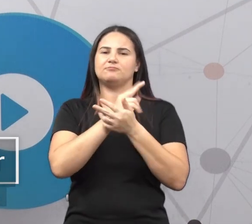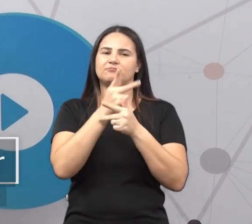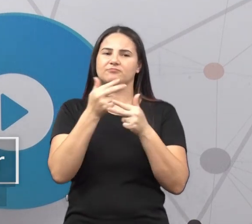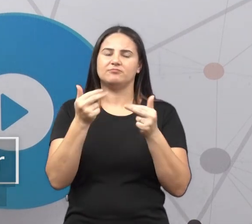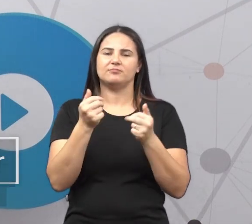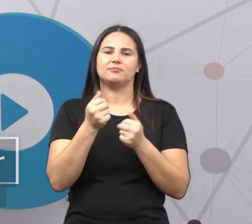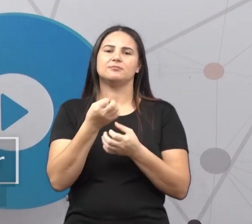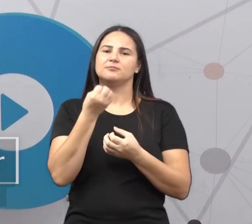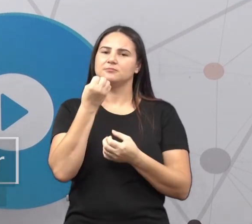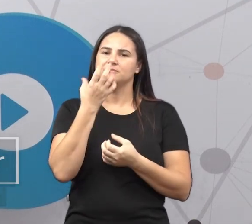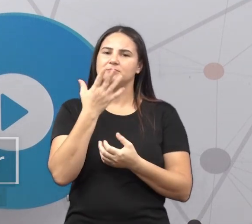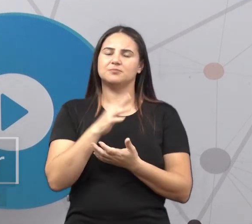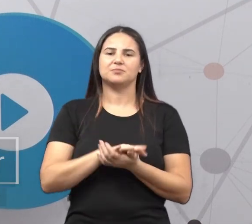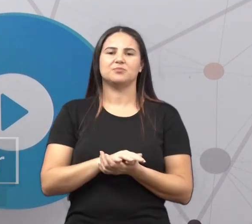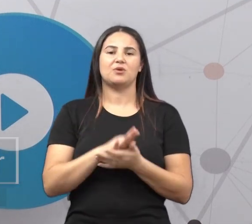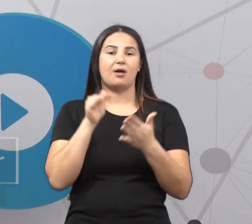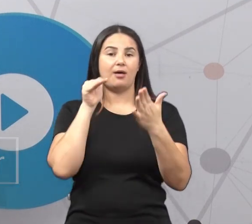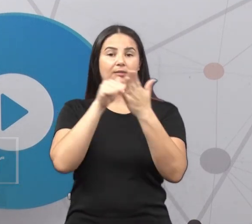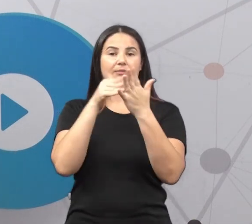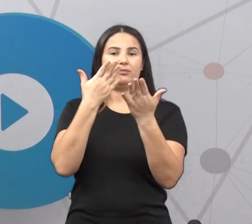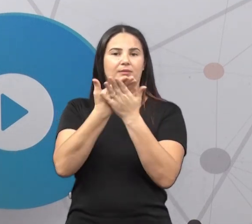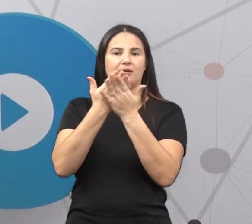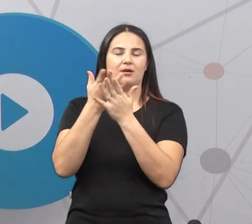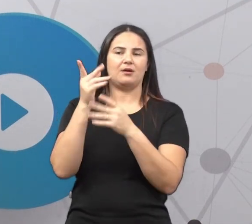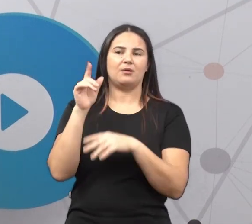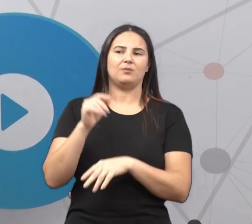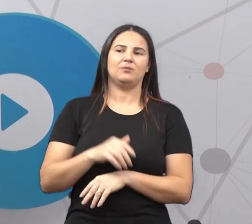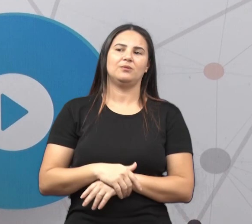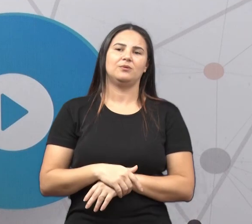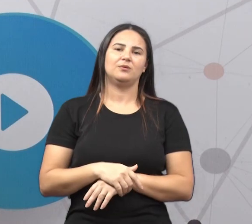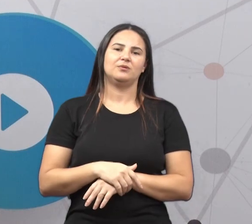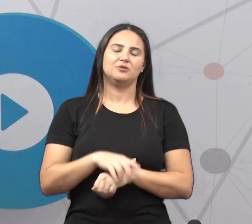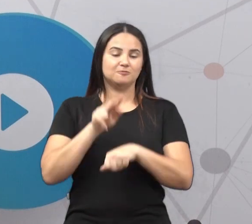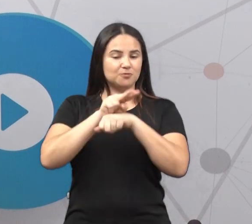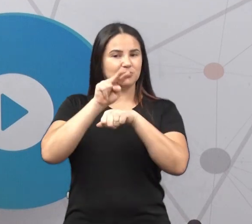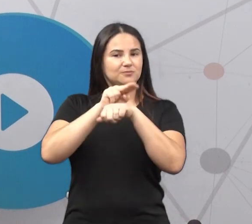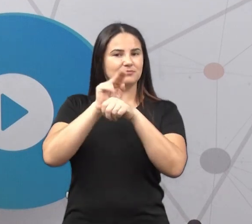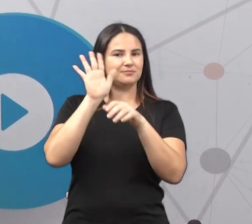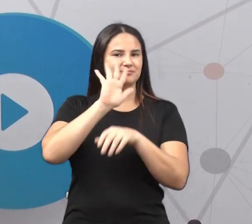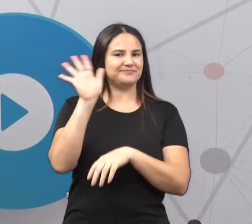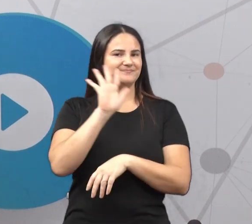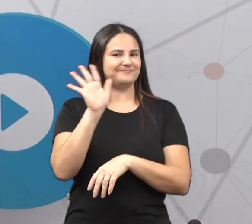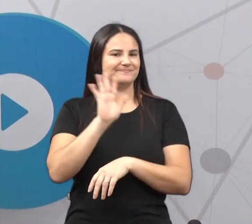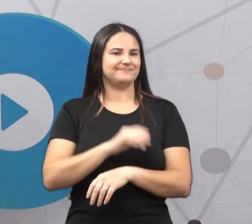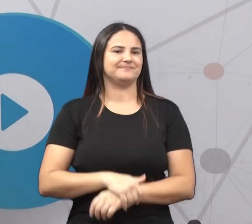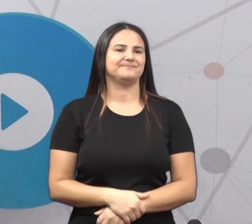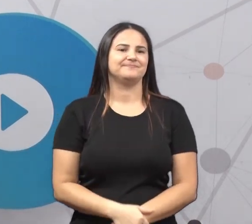vocês na próxima aula. Espero que esteja tudo bem com vocês, se cuidem e até lá.